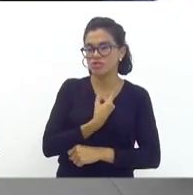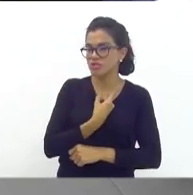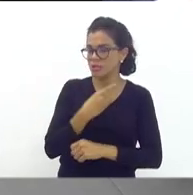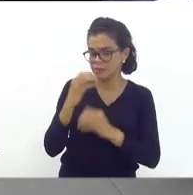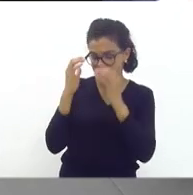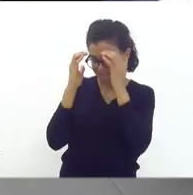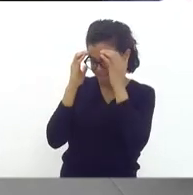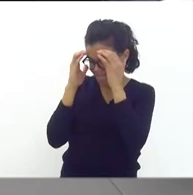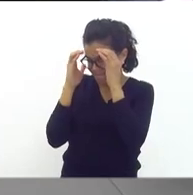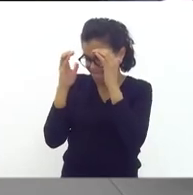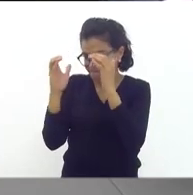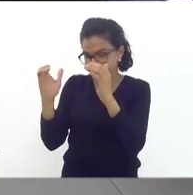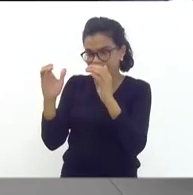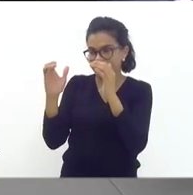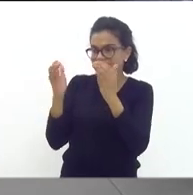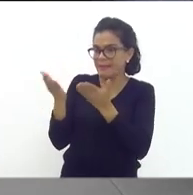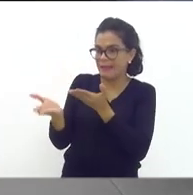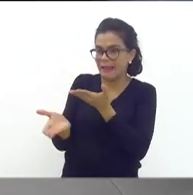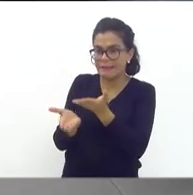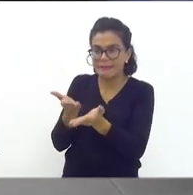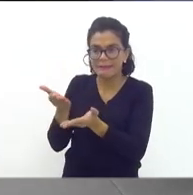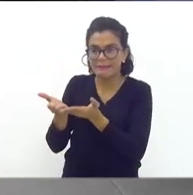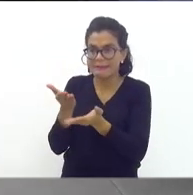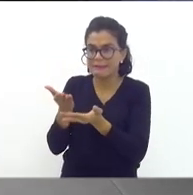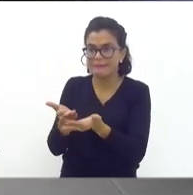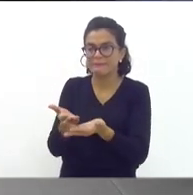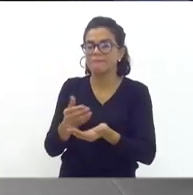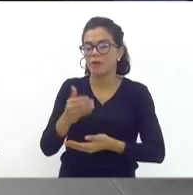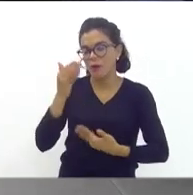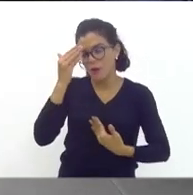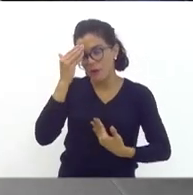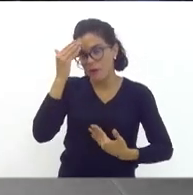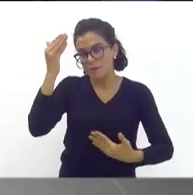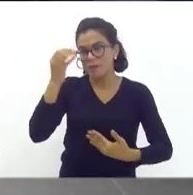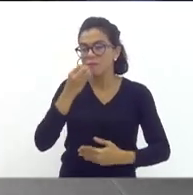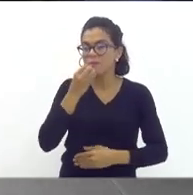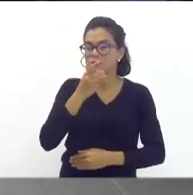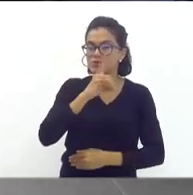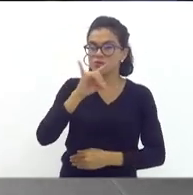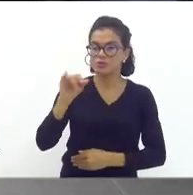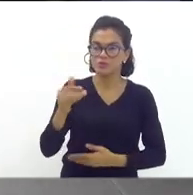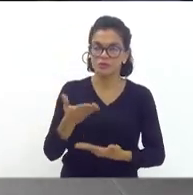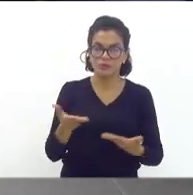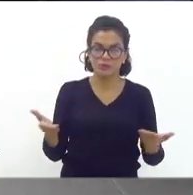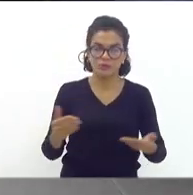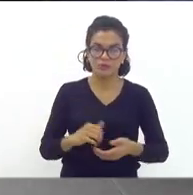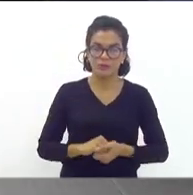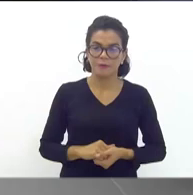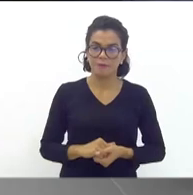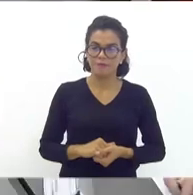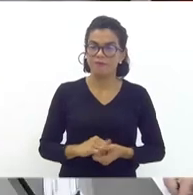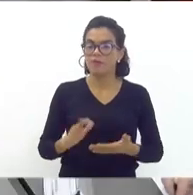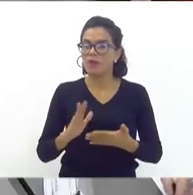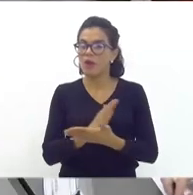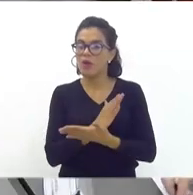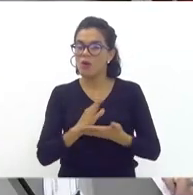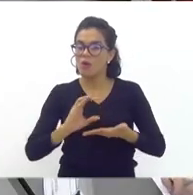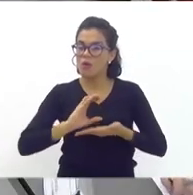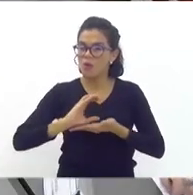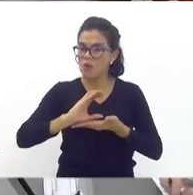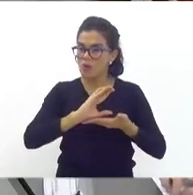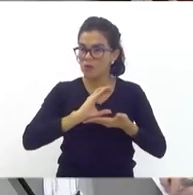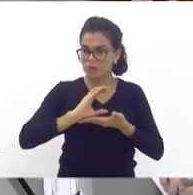para catar e atender as determinações obrigado bom dia a todos algum Conselheiro que alguma